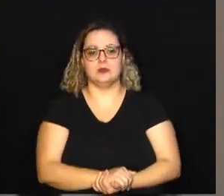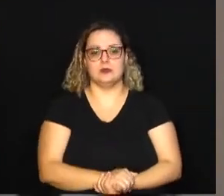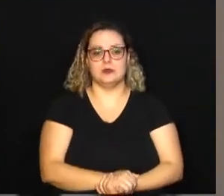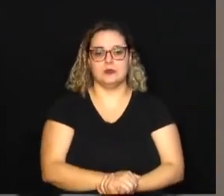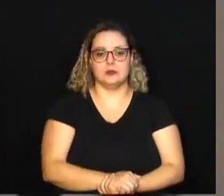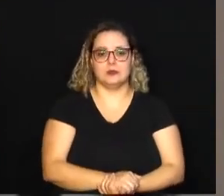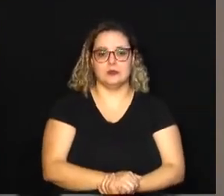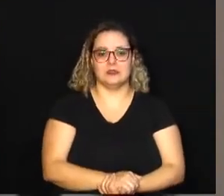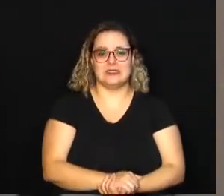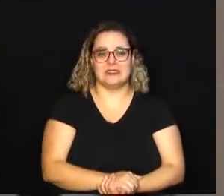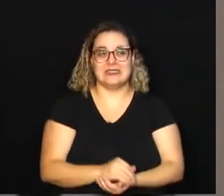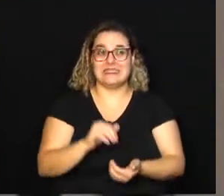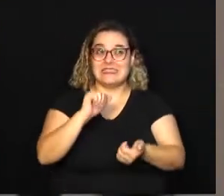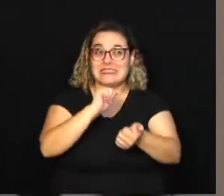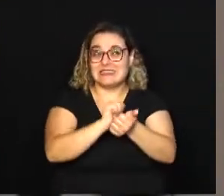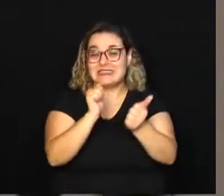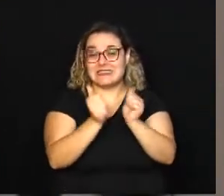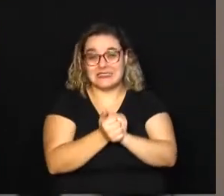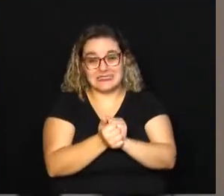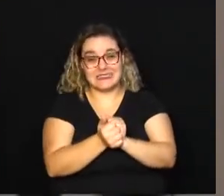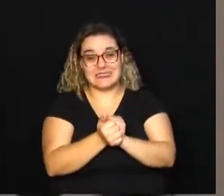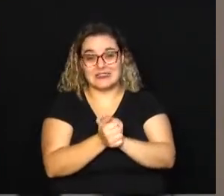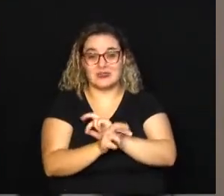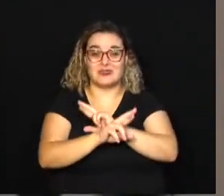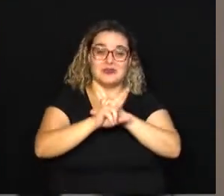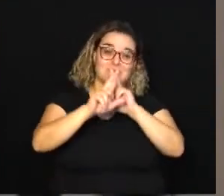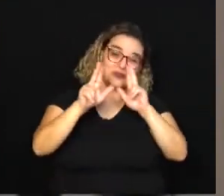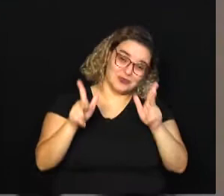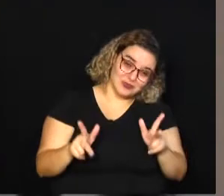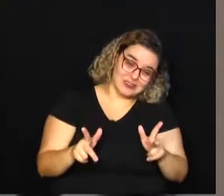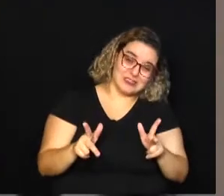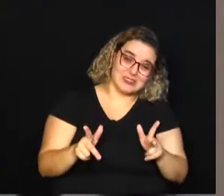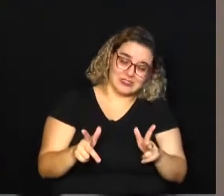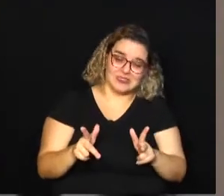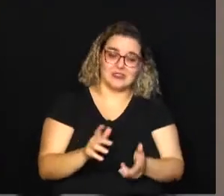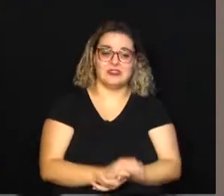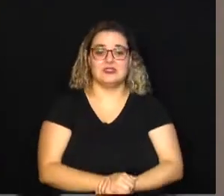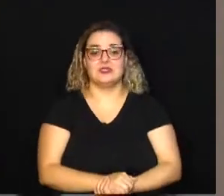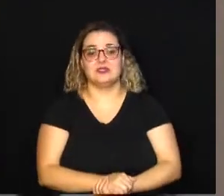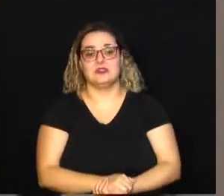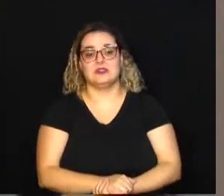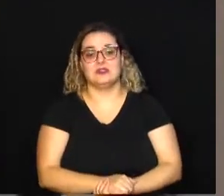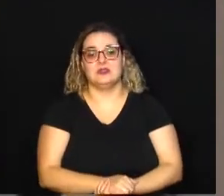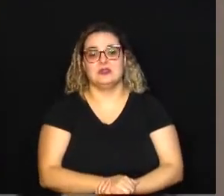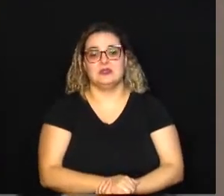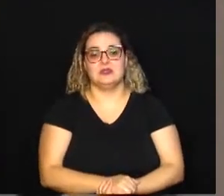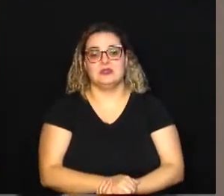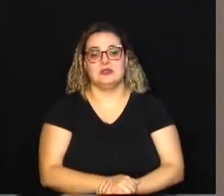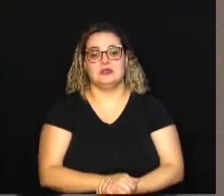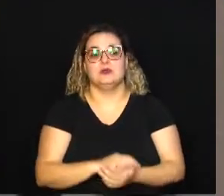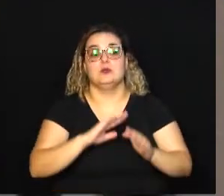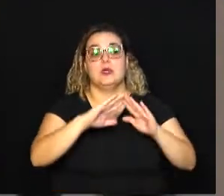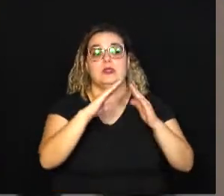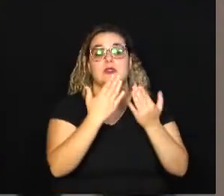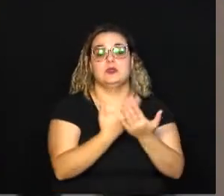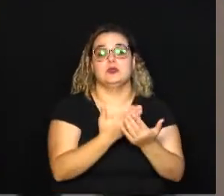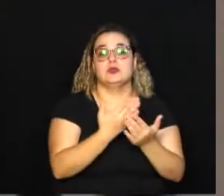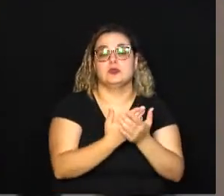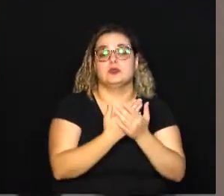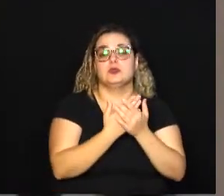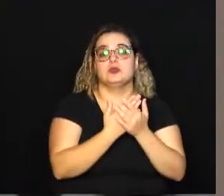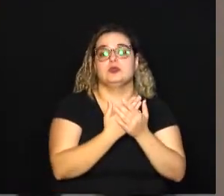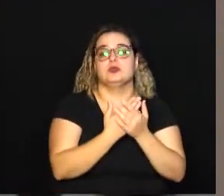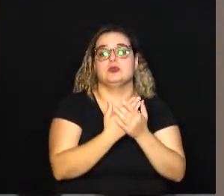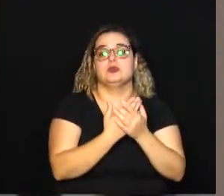porque ela simplesmente repassou para a educação à distância, para o